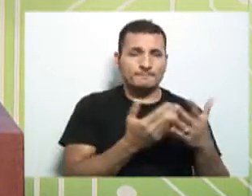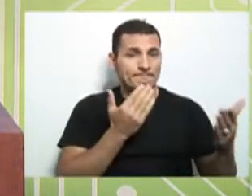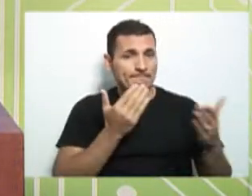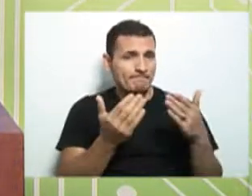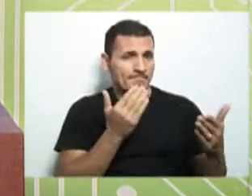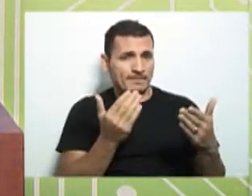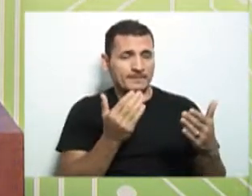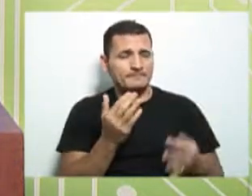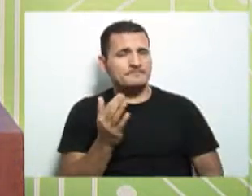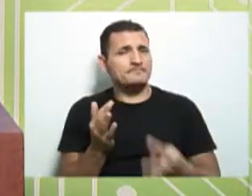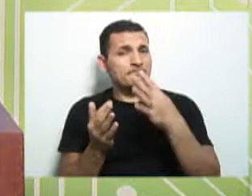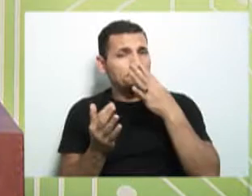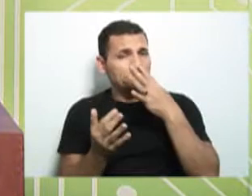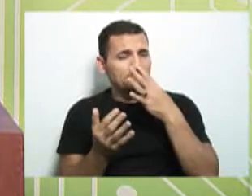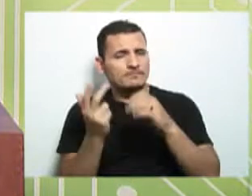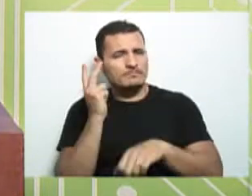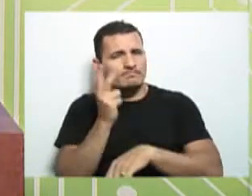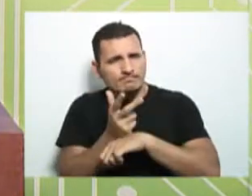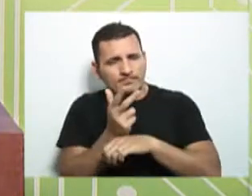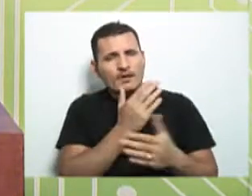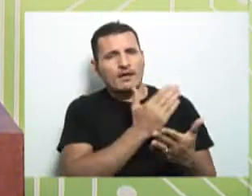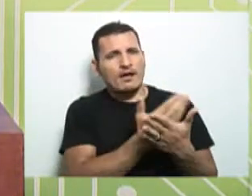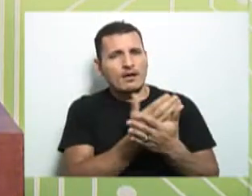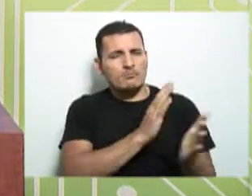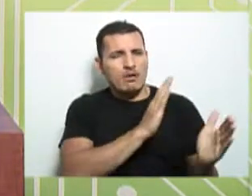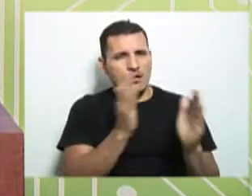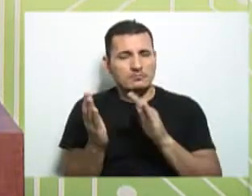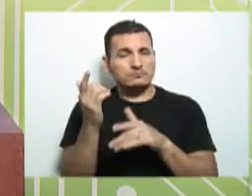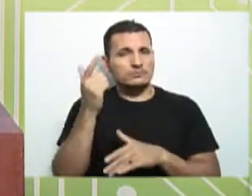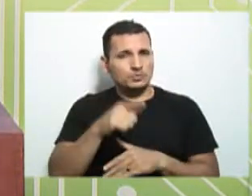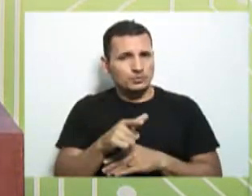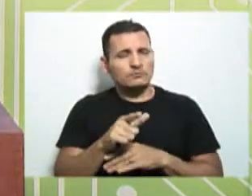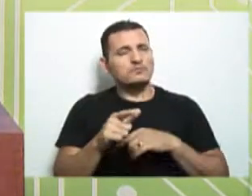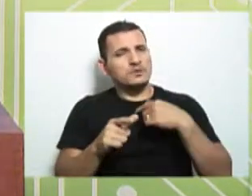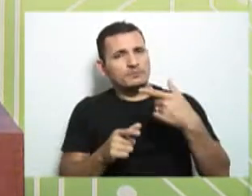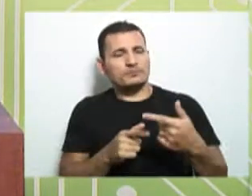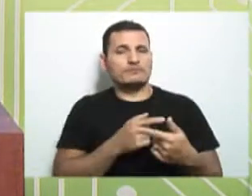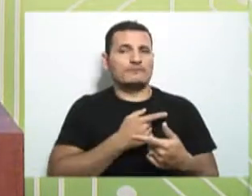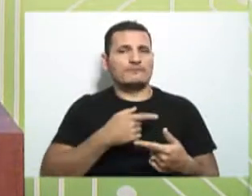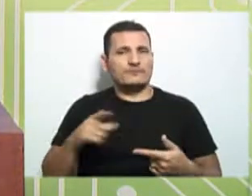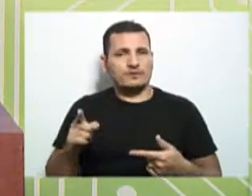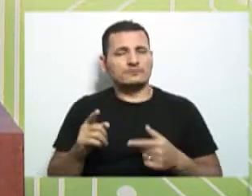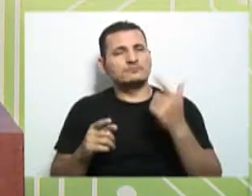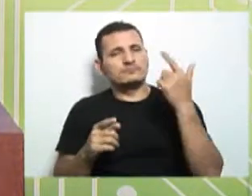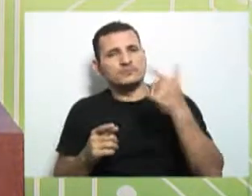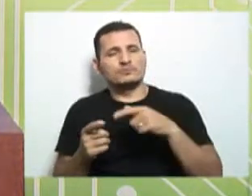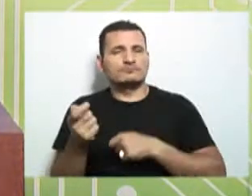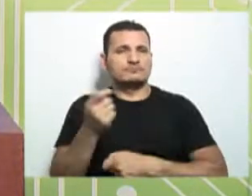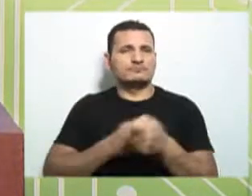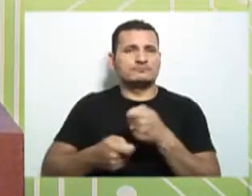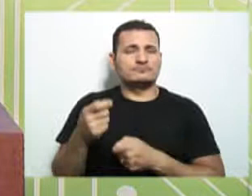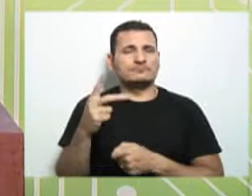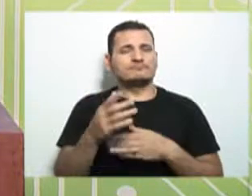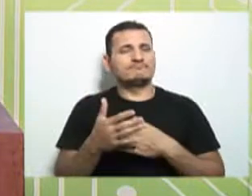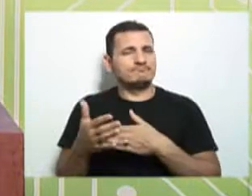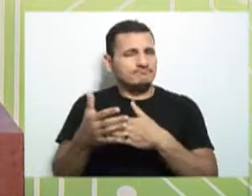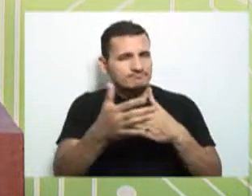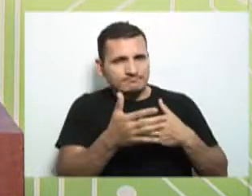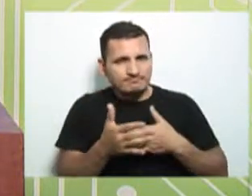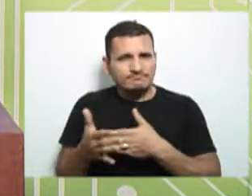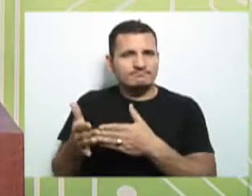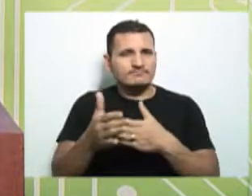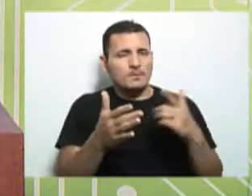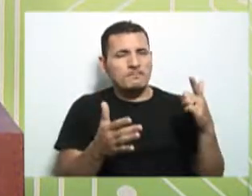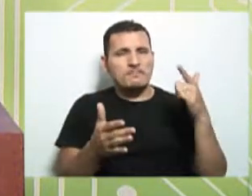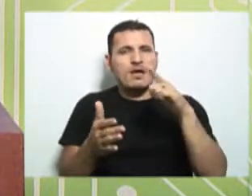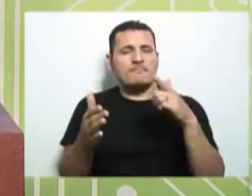assiste esse vídeo novamente, né, as aulas novamente, e aí vai de novo enfrentar lá os seus obstáculos e desafios para